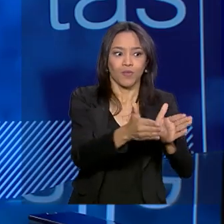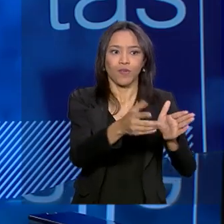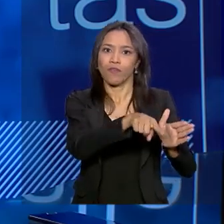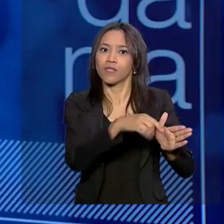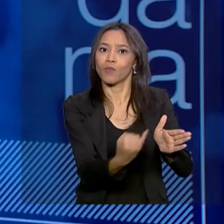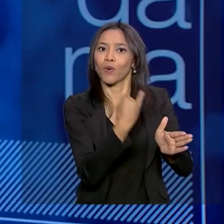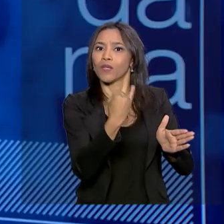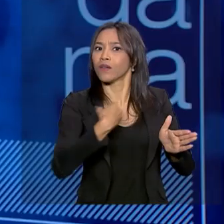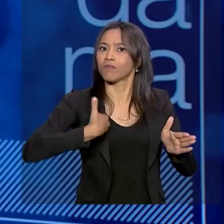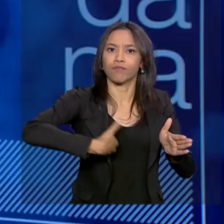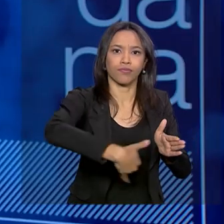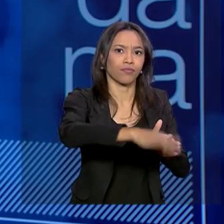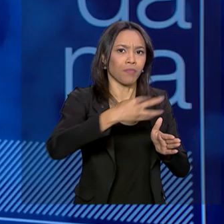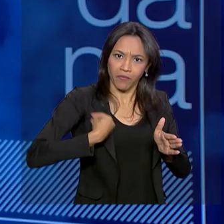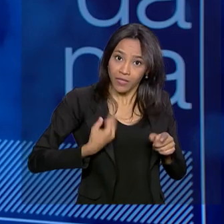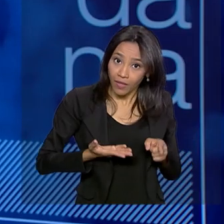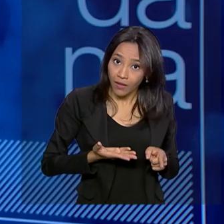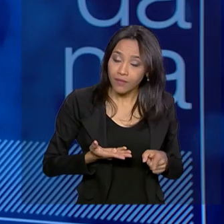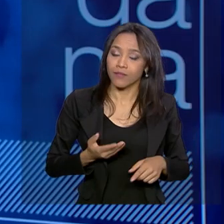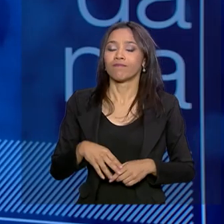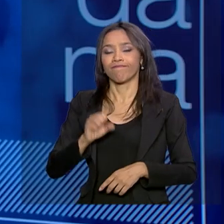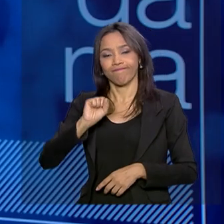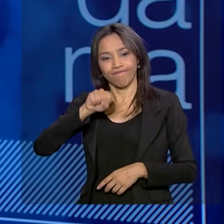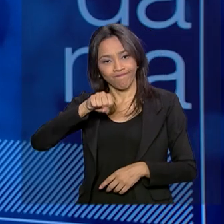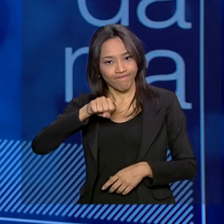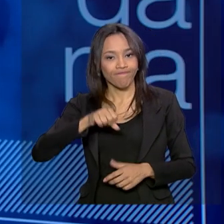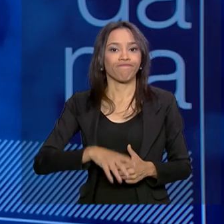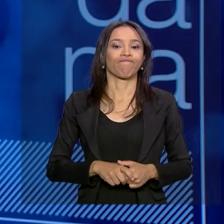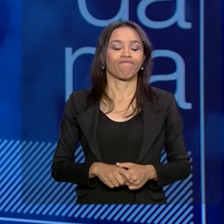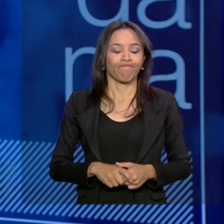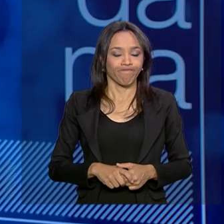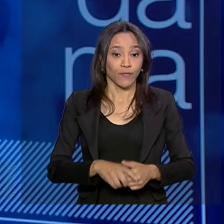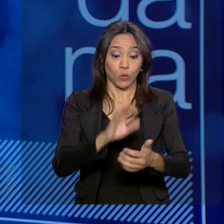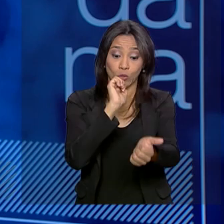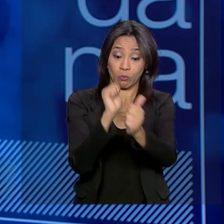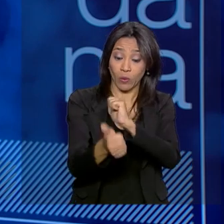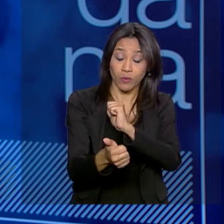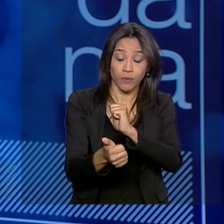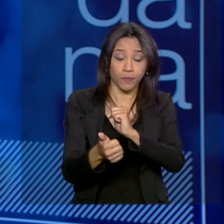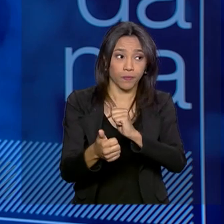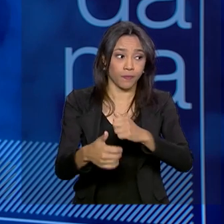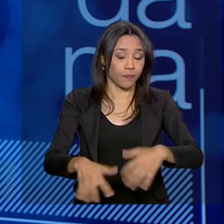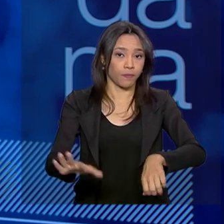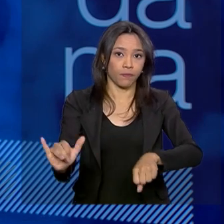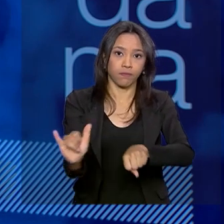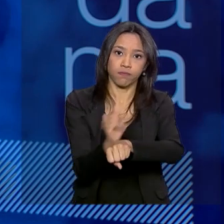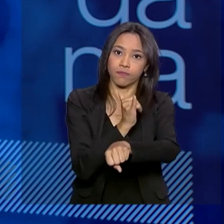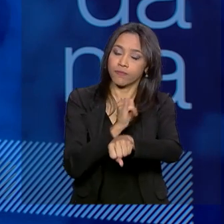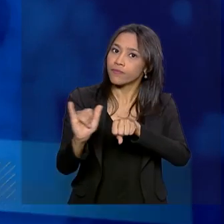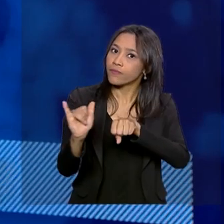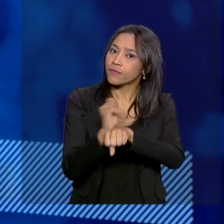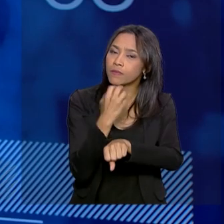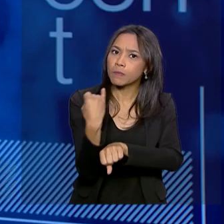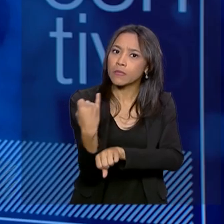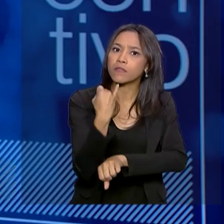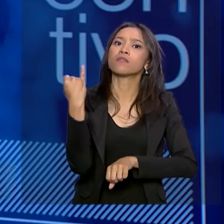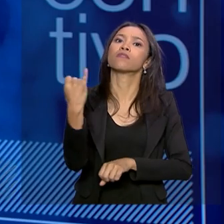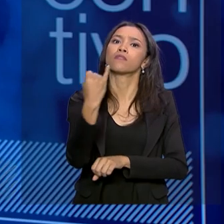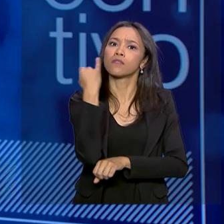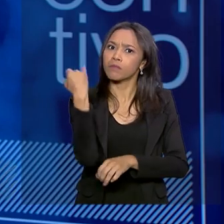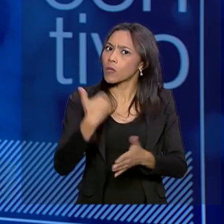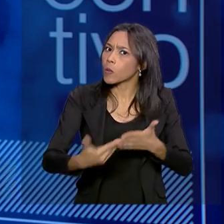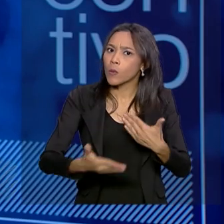vida? Exatamente. O esporte é uma ferramenta muito, muito importante para